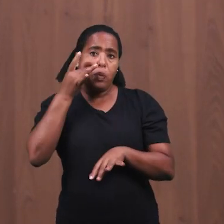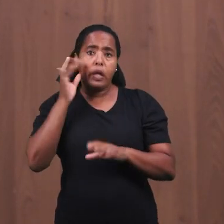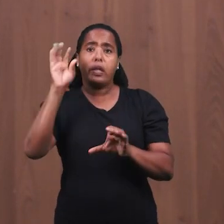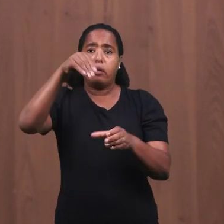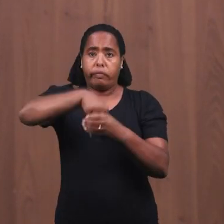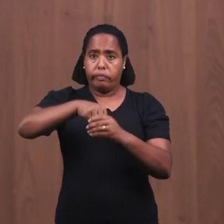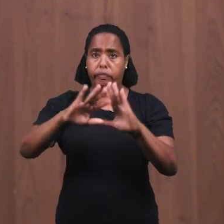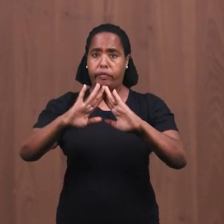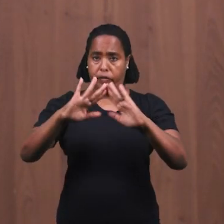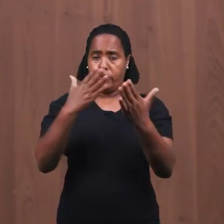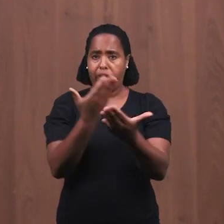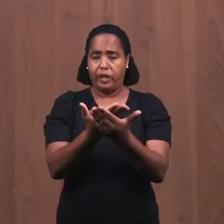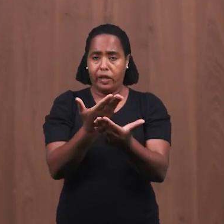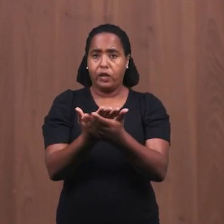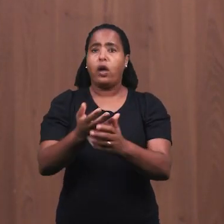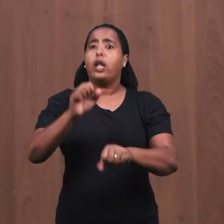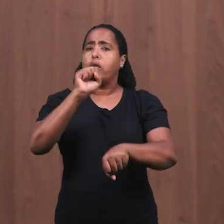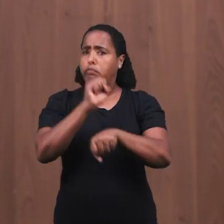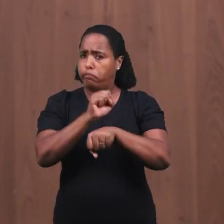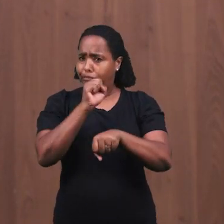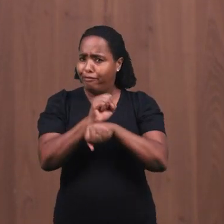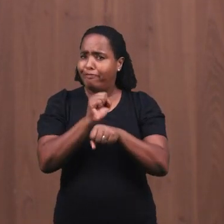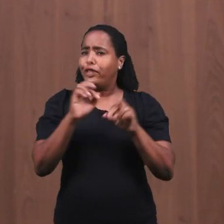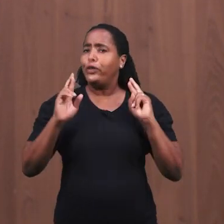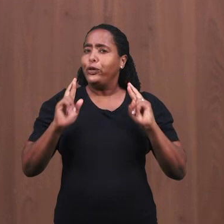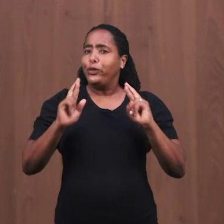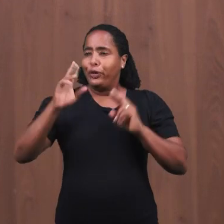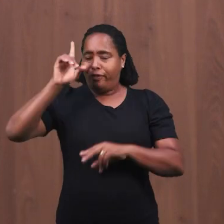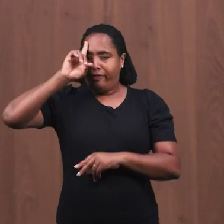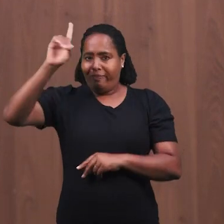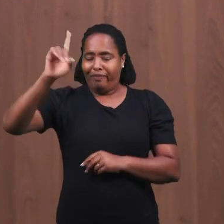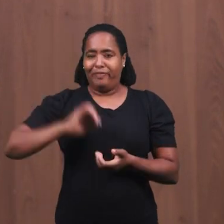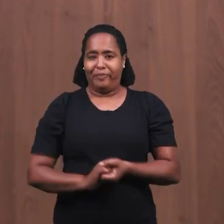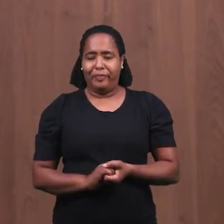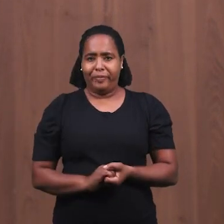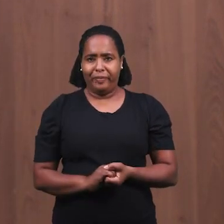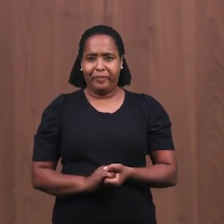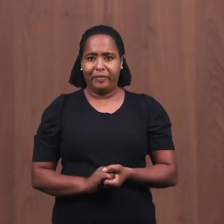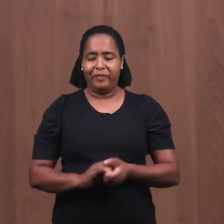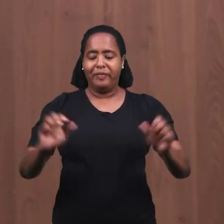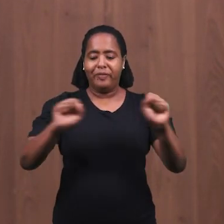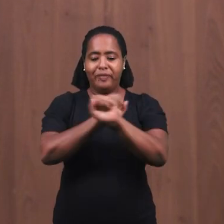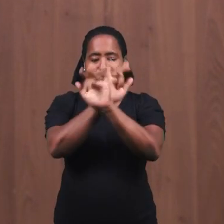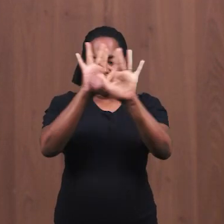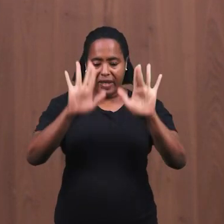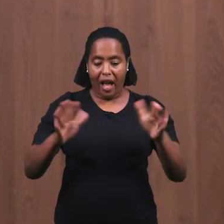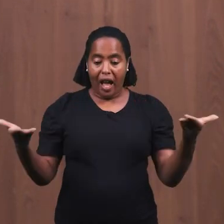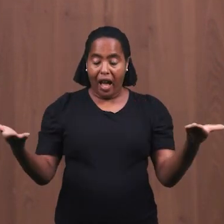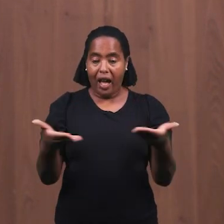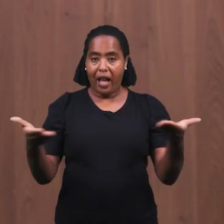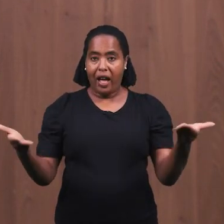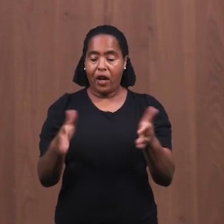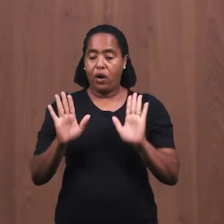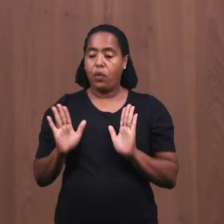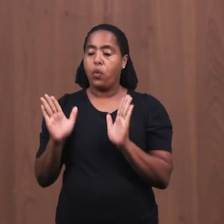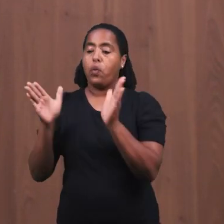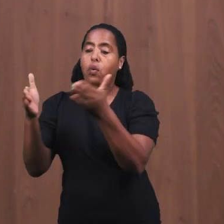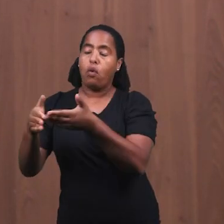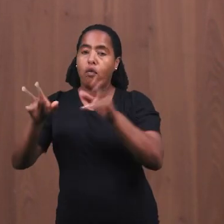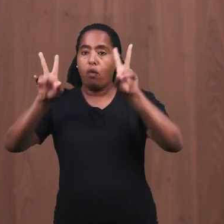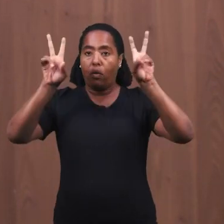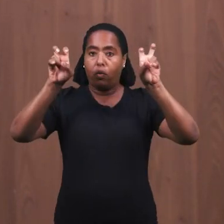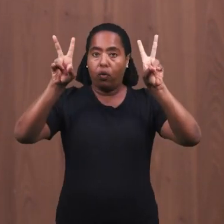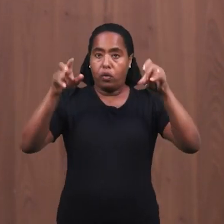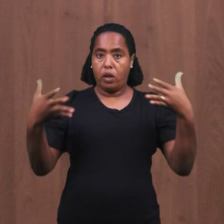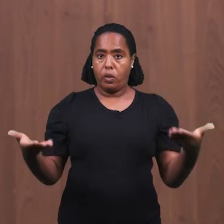nas escolas e aguardamos muito por este dia. Feito este esclarecimento, vamos ao foco deste